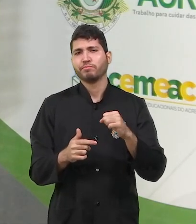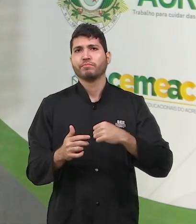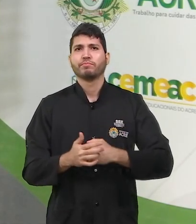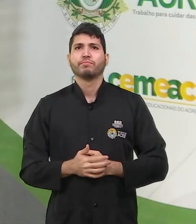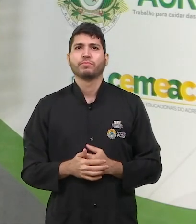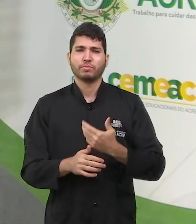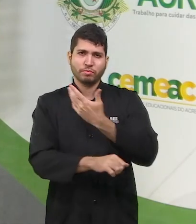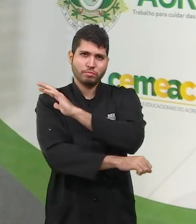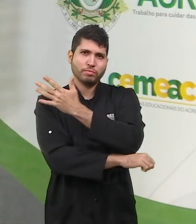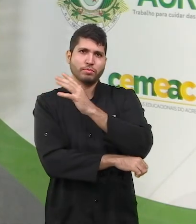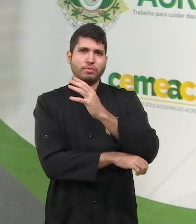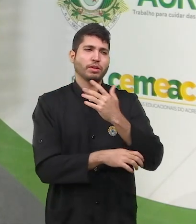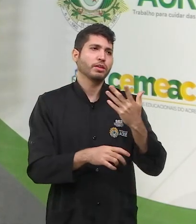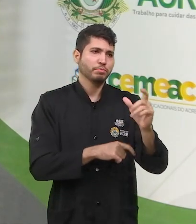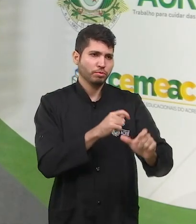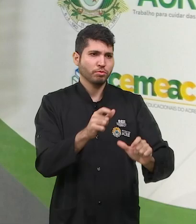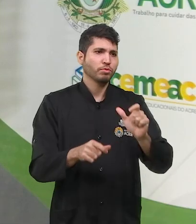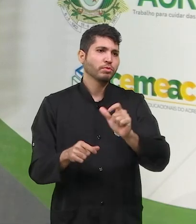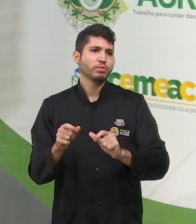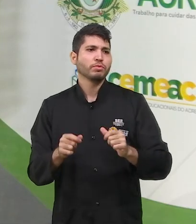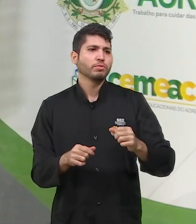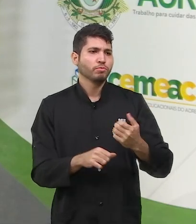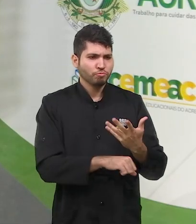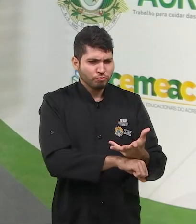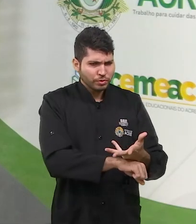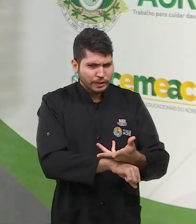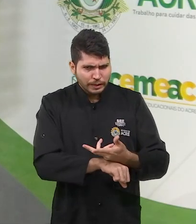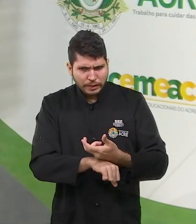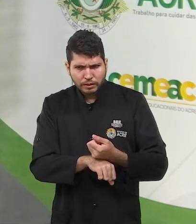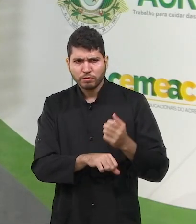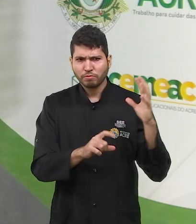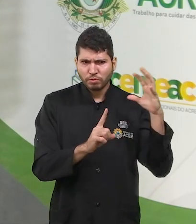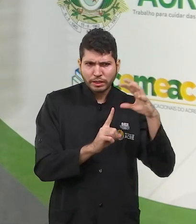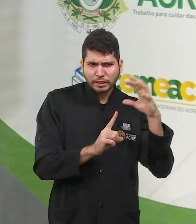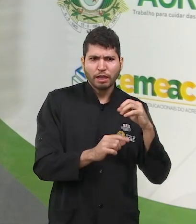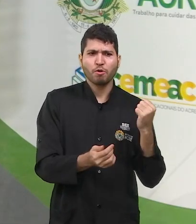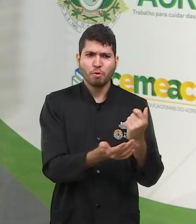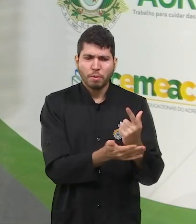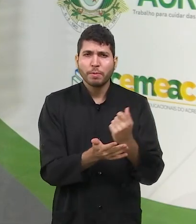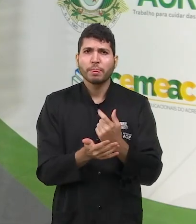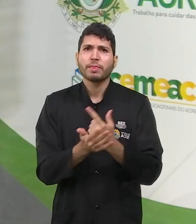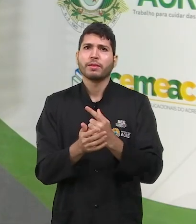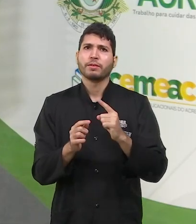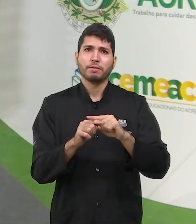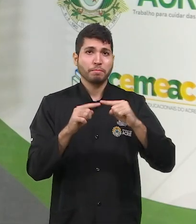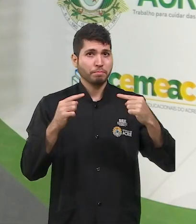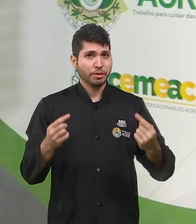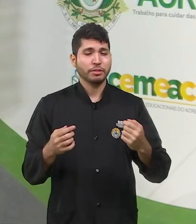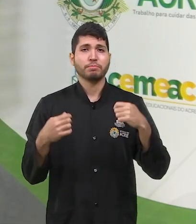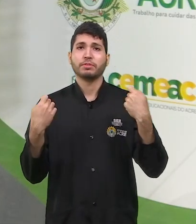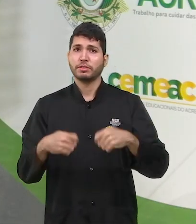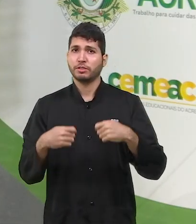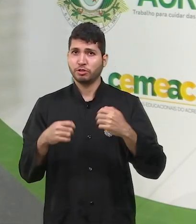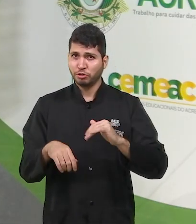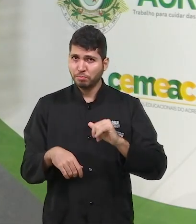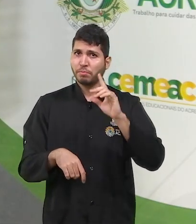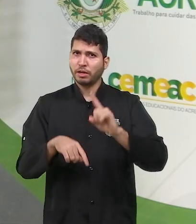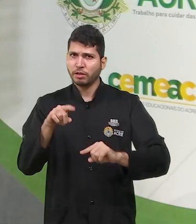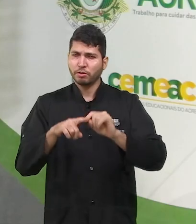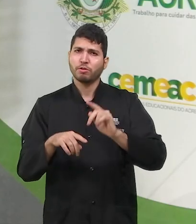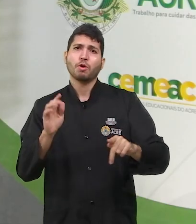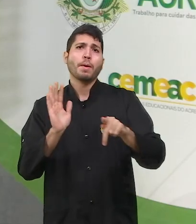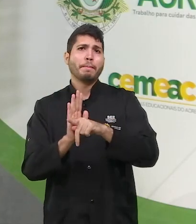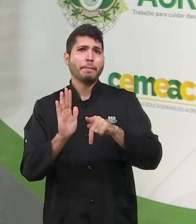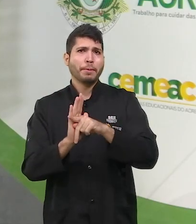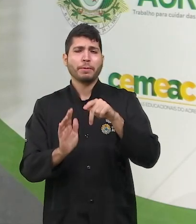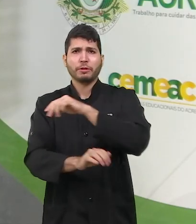são impulsionadas a comprar, gera-se aí uma necessidade de mais matéria-prima. Logo, a gente